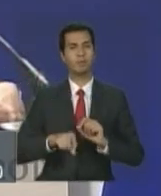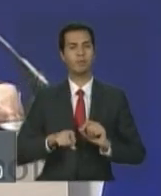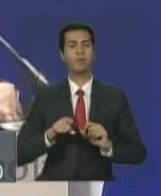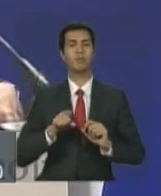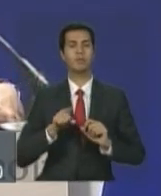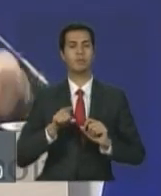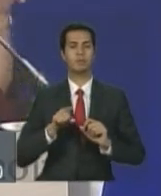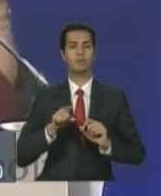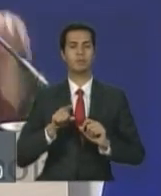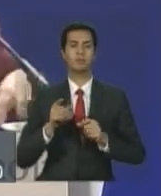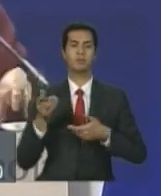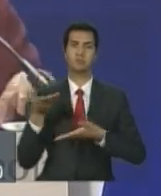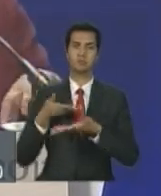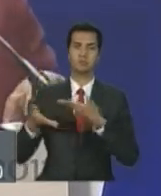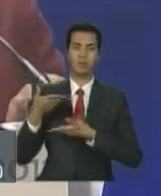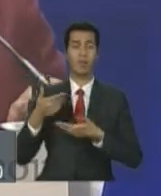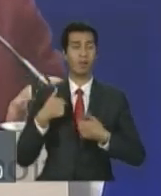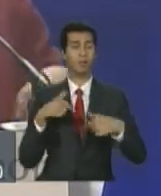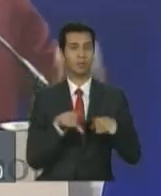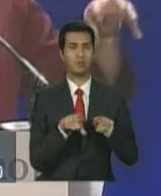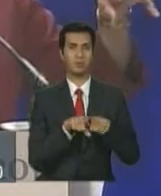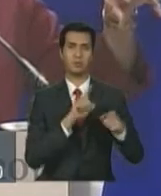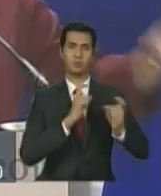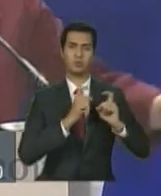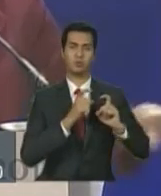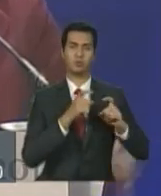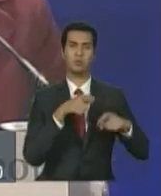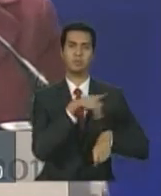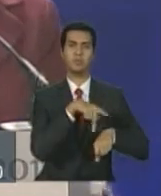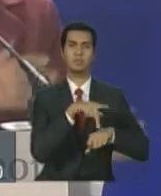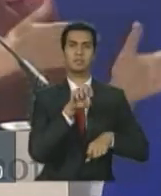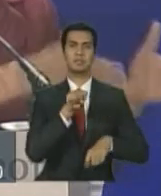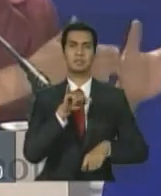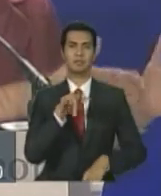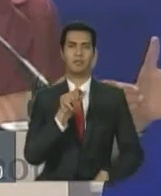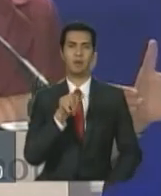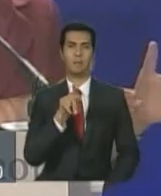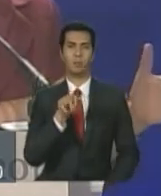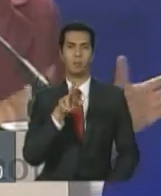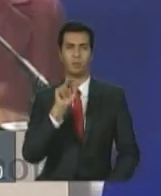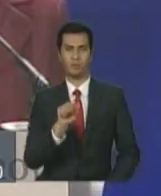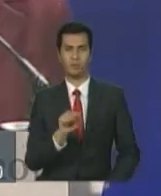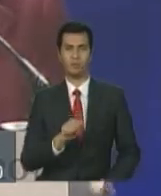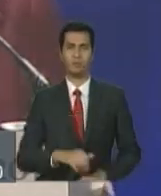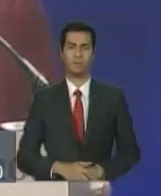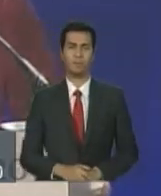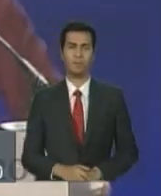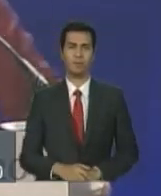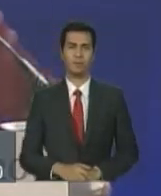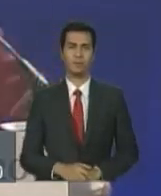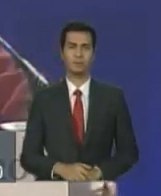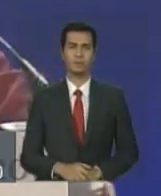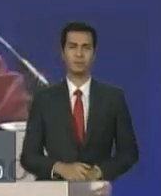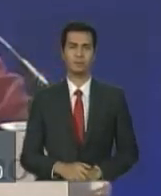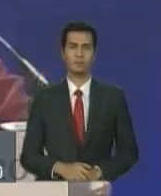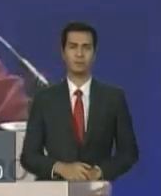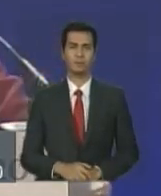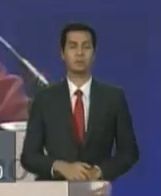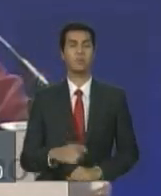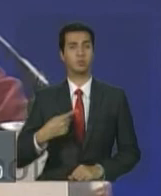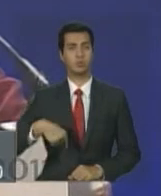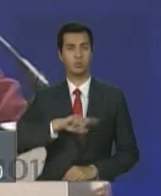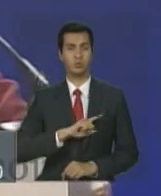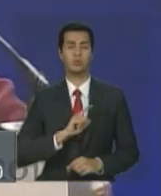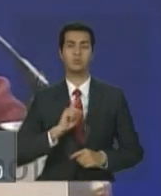também com Singapura, o Brasil e o país específico. Então, a pauta nossa,